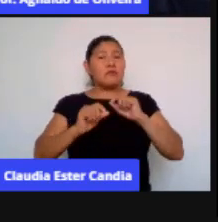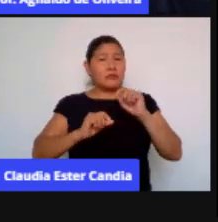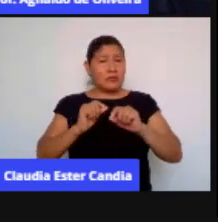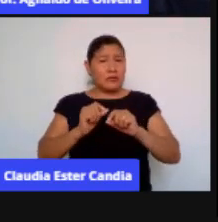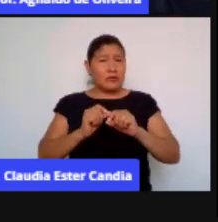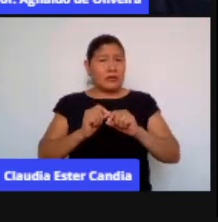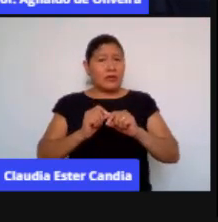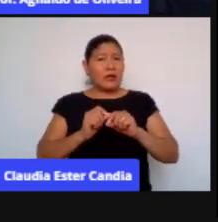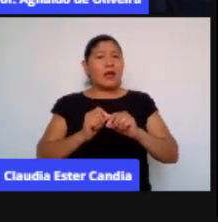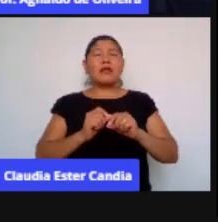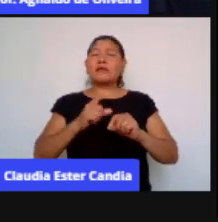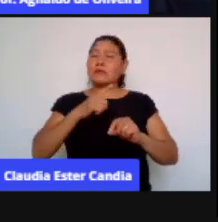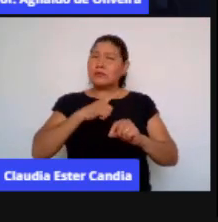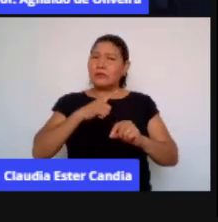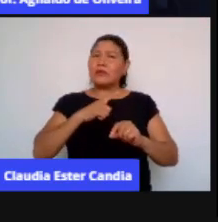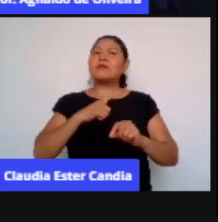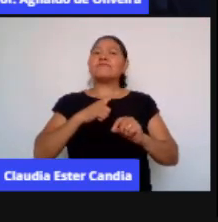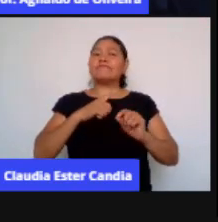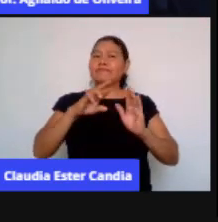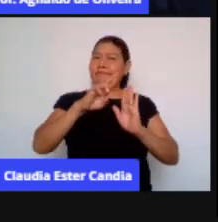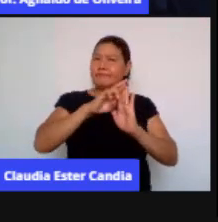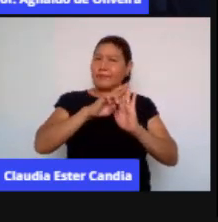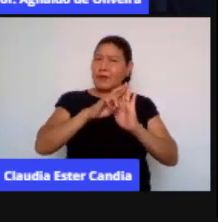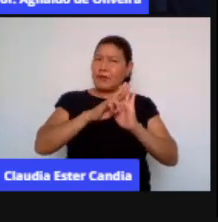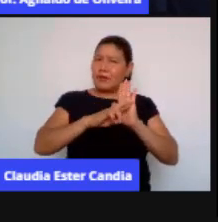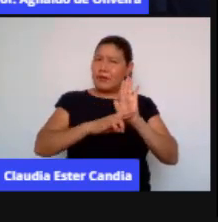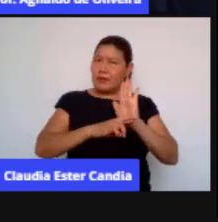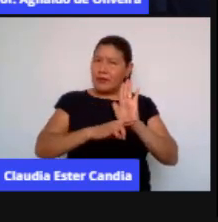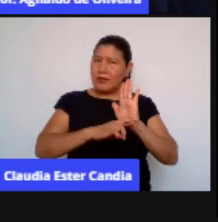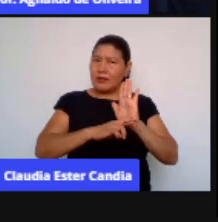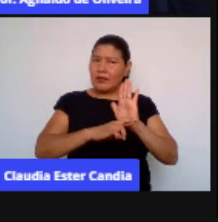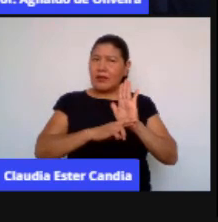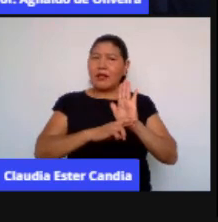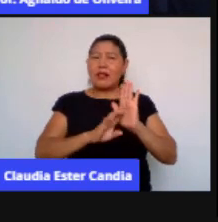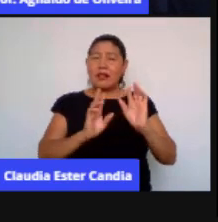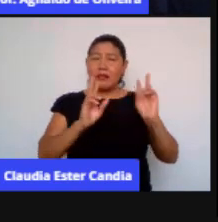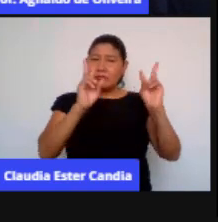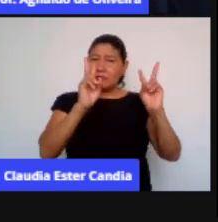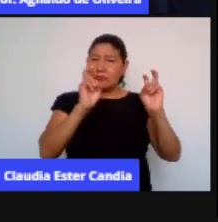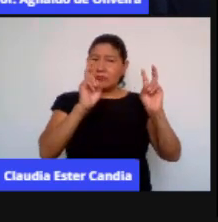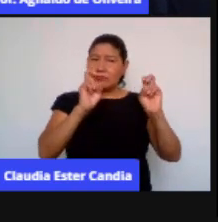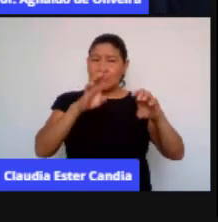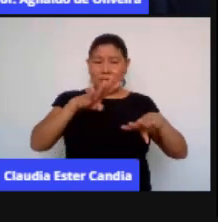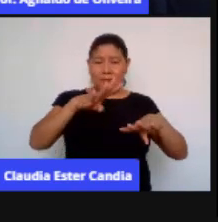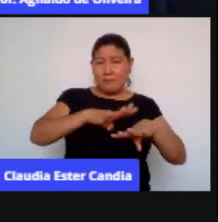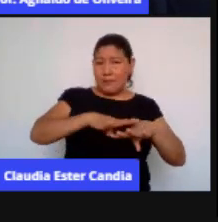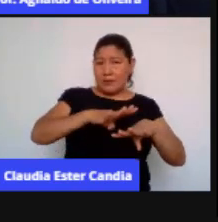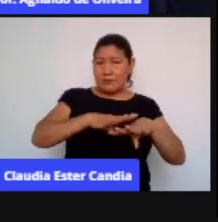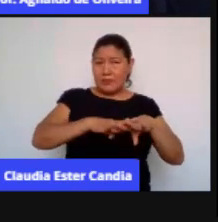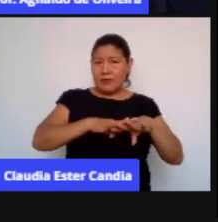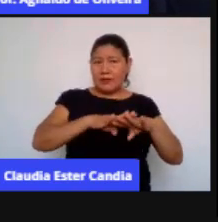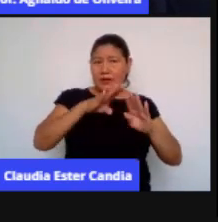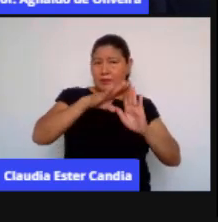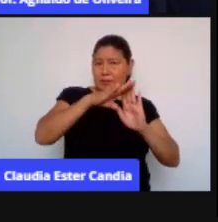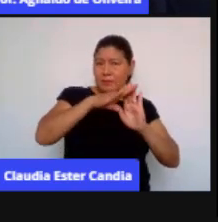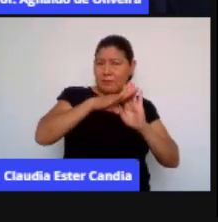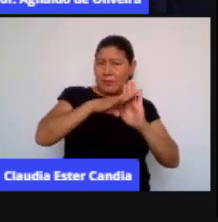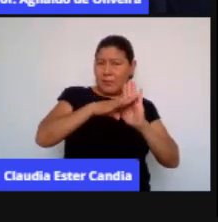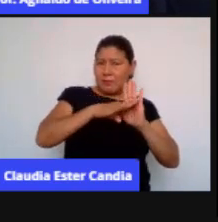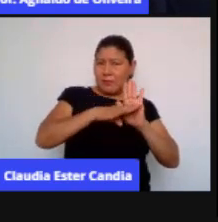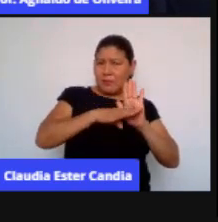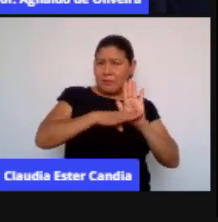as recomendações elas foram feitas por unidade temática. Então, você vai lá encontrar as recomendações do andar de temática número, depois álgebra, né,